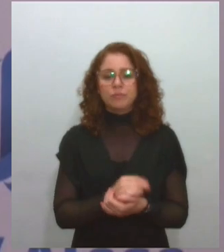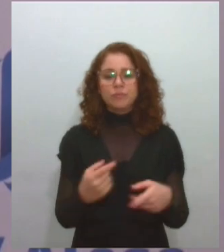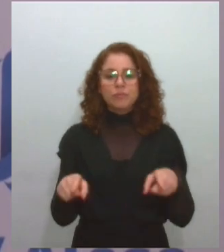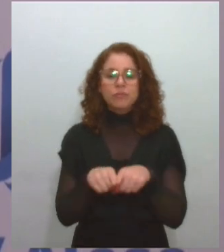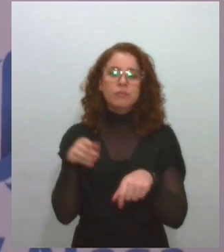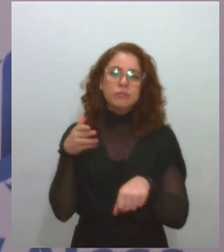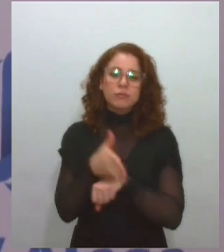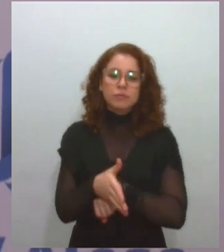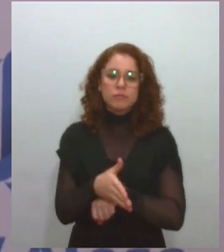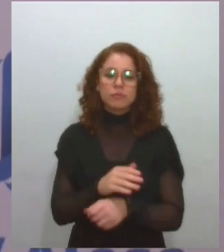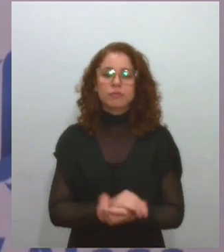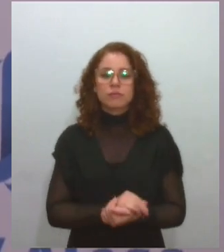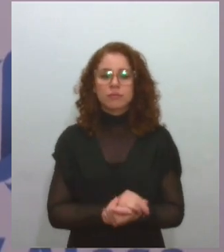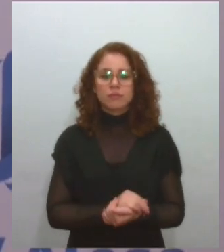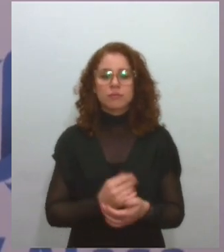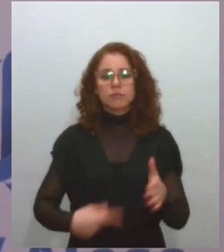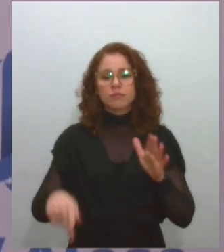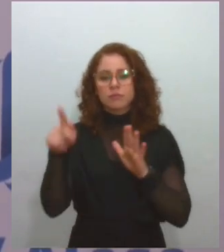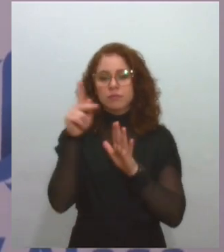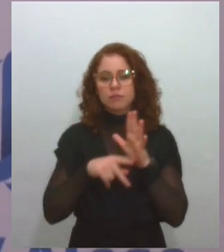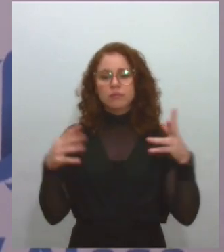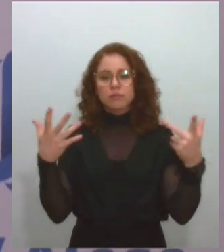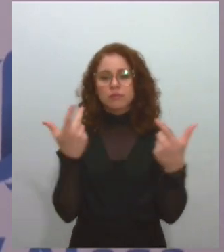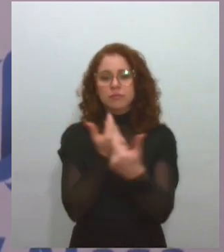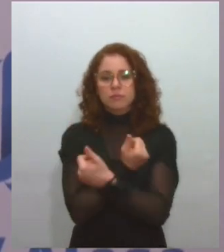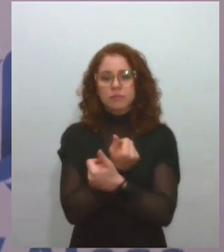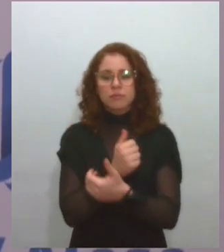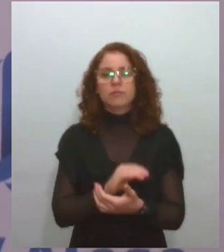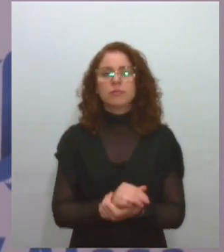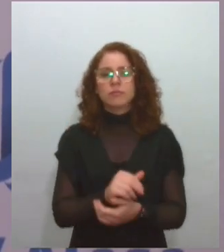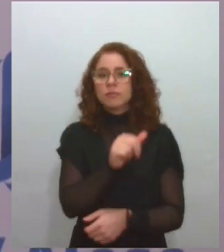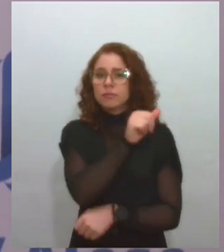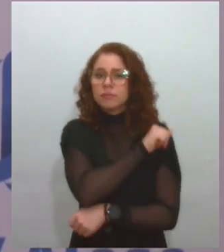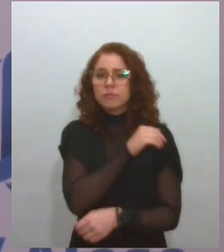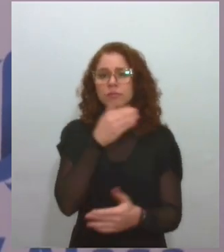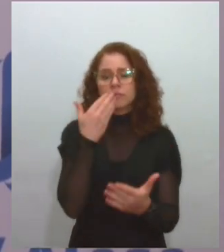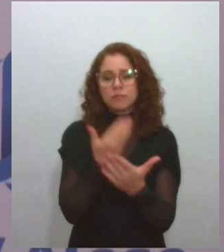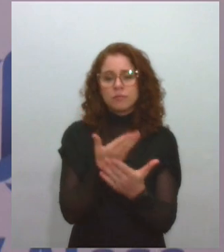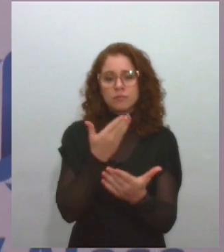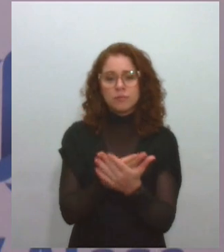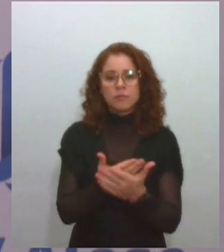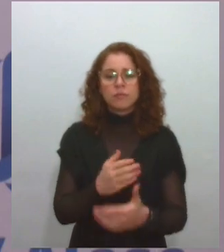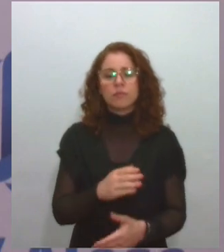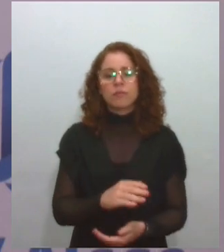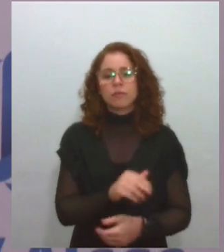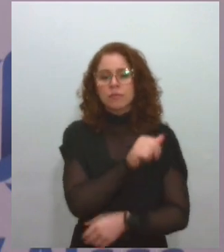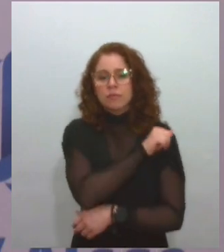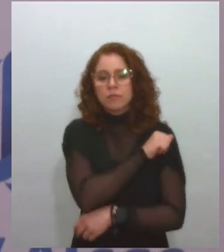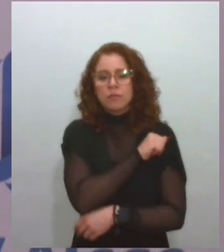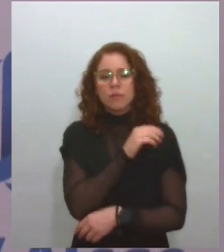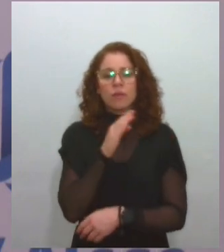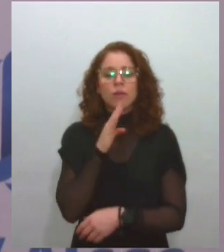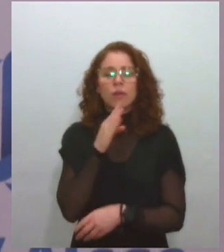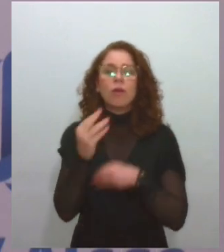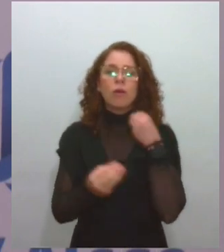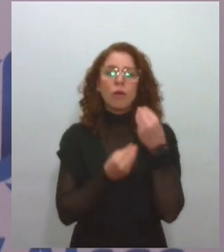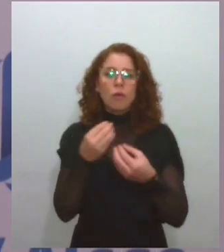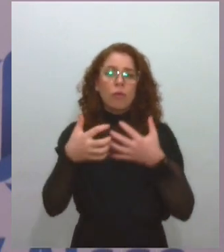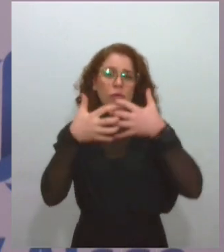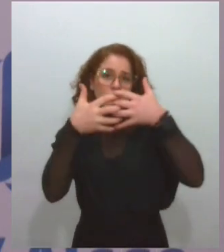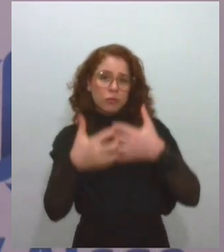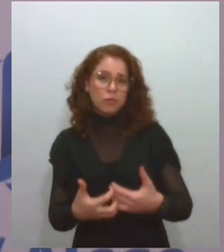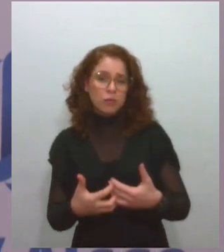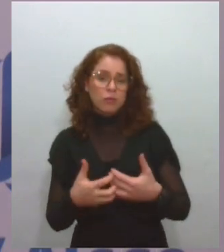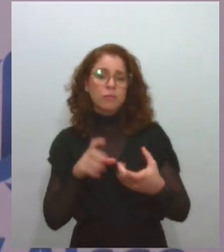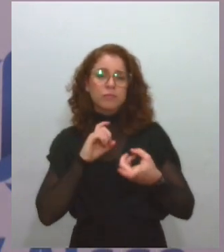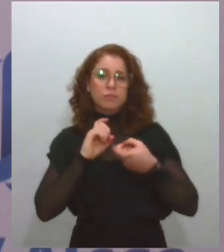projeto incrível, né? Tanto para os alunos, os estudantes, conhecer melhor como ocorre assim, uma sessão plenária. É um projeto incrível também da gente